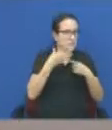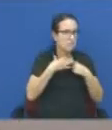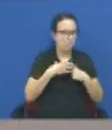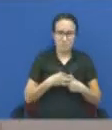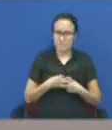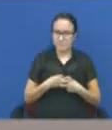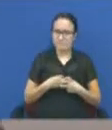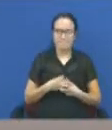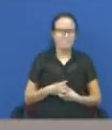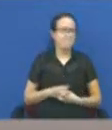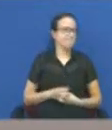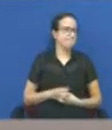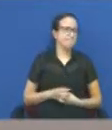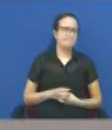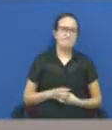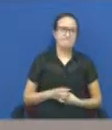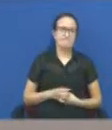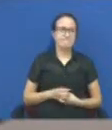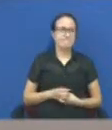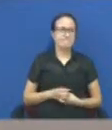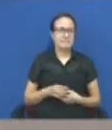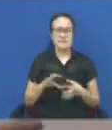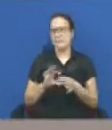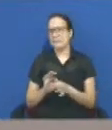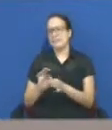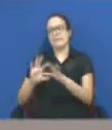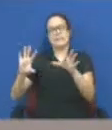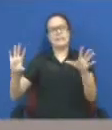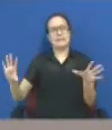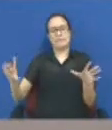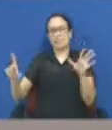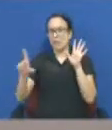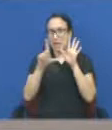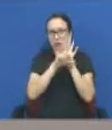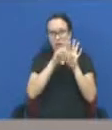que nós estamos permitindo que se descumpra a lei.